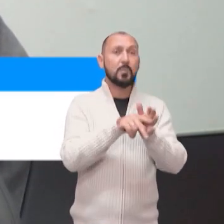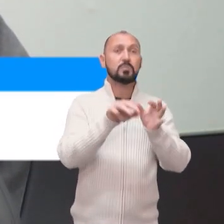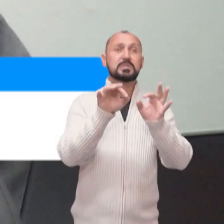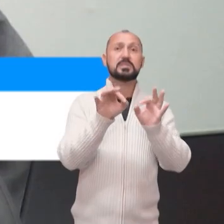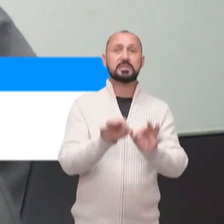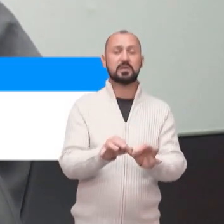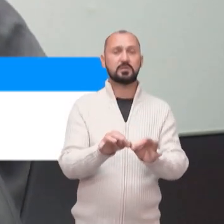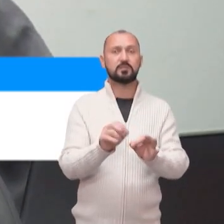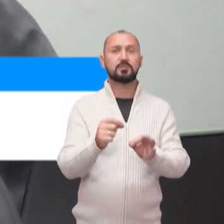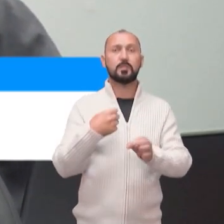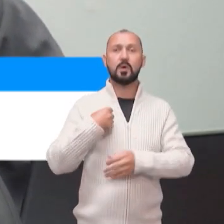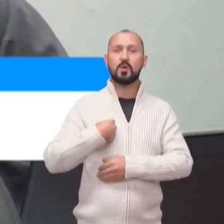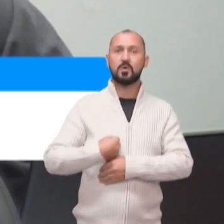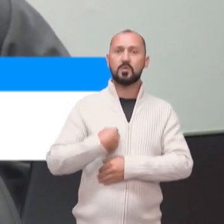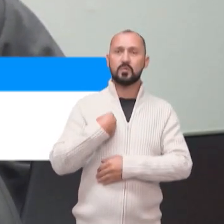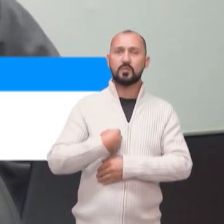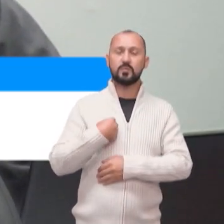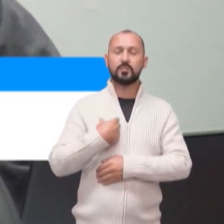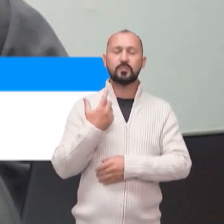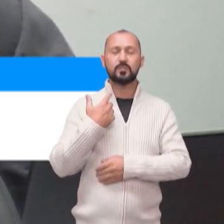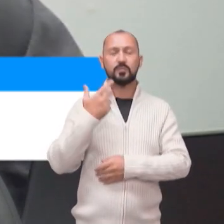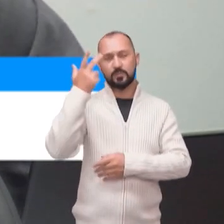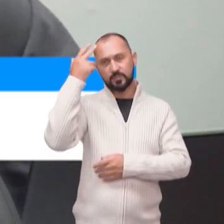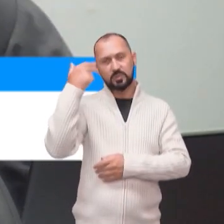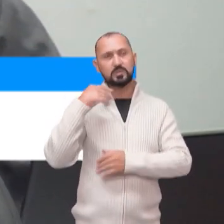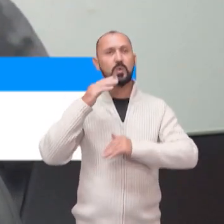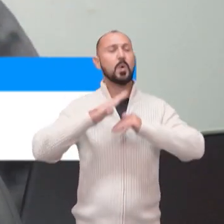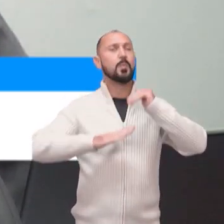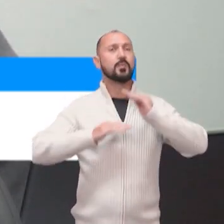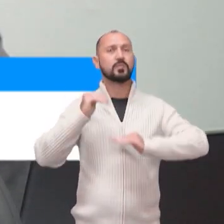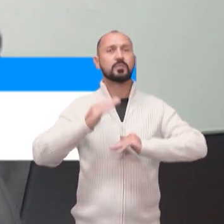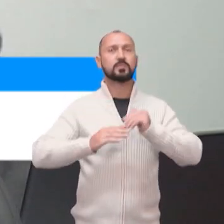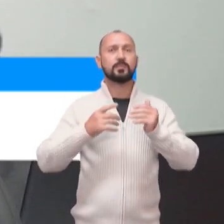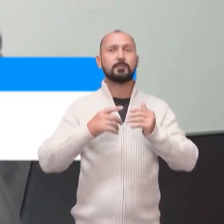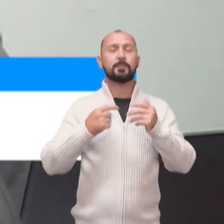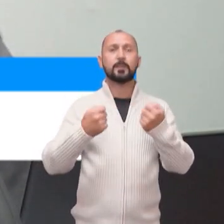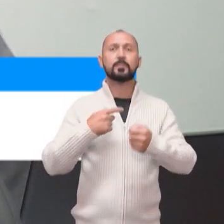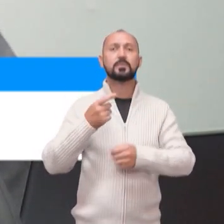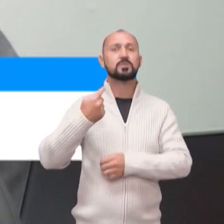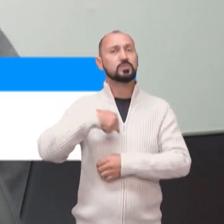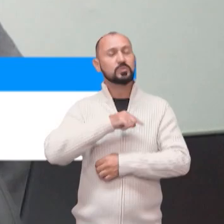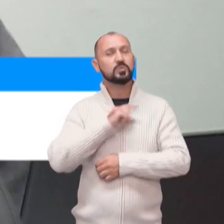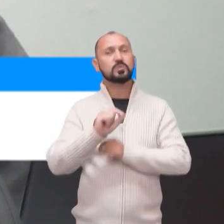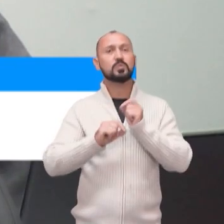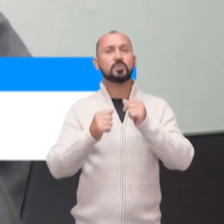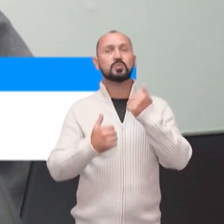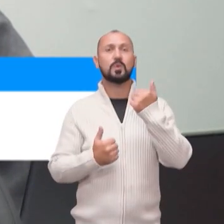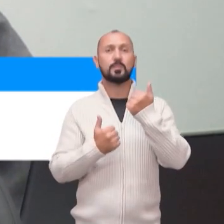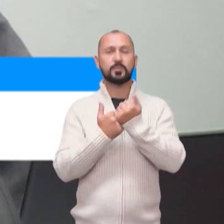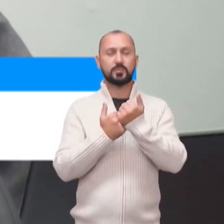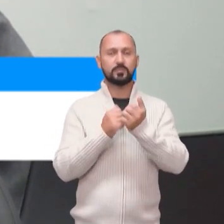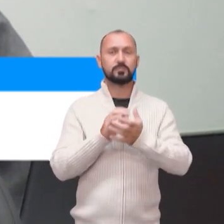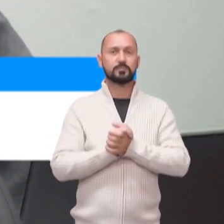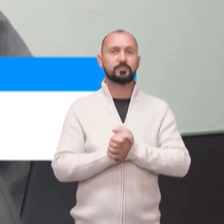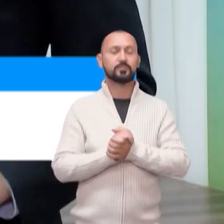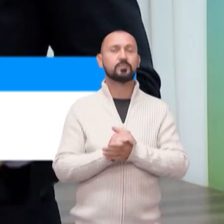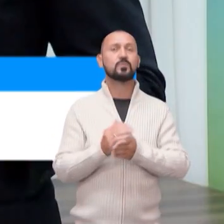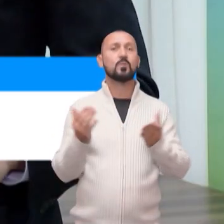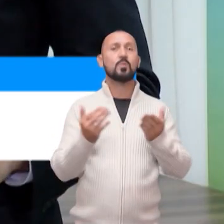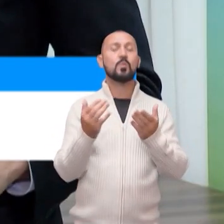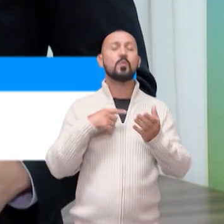físico adequado de convivência e repouso a esses profissionais, merece da nossa parte total